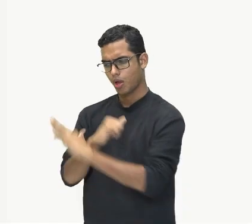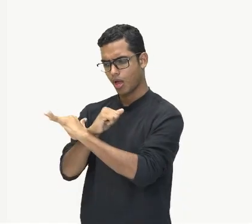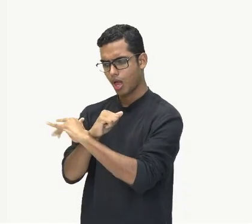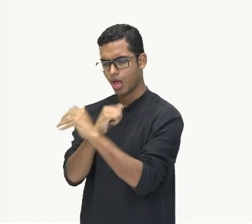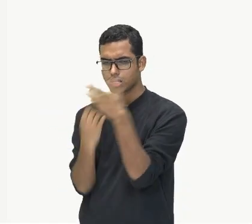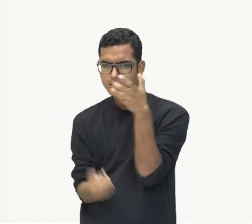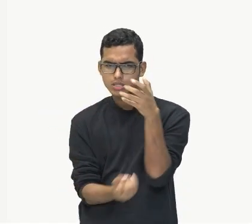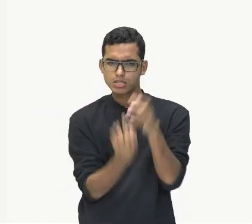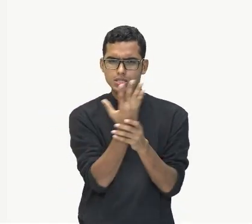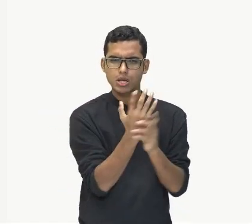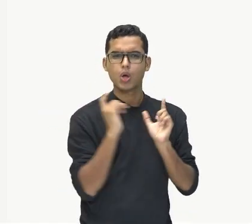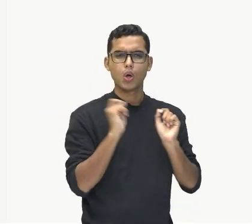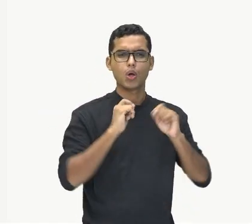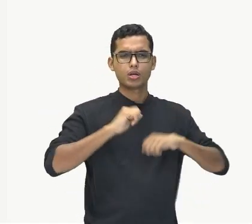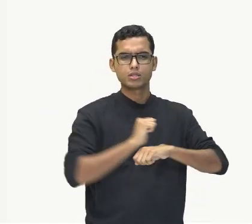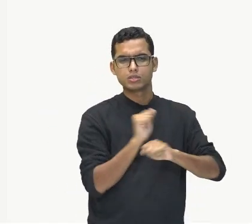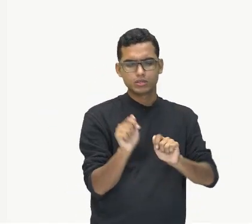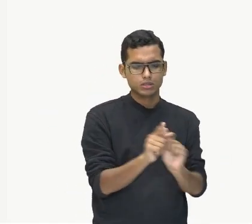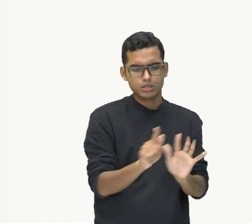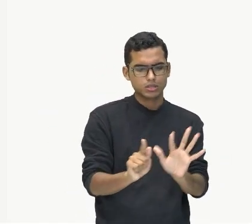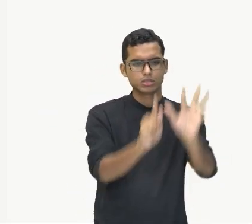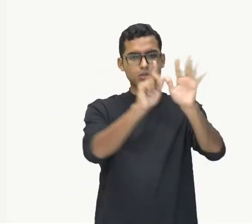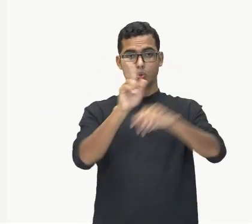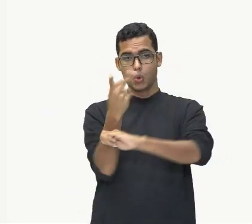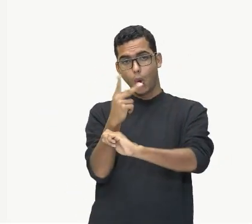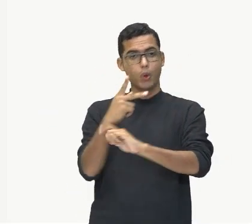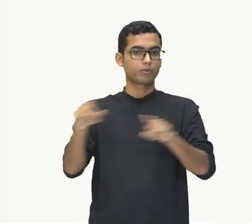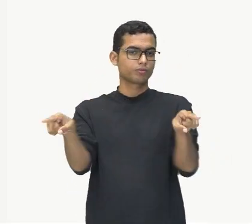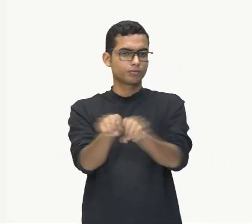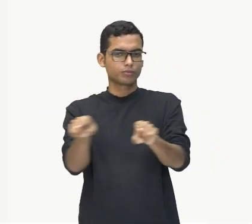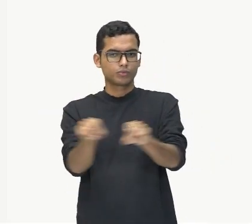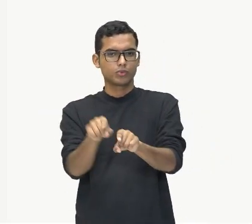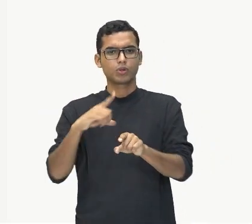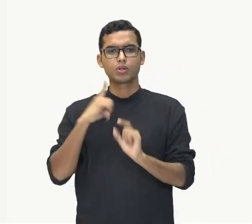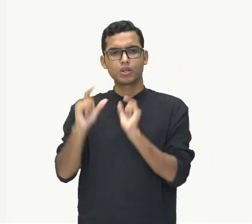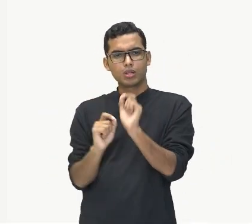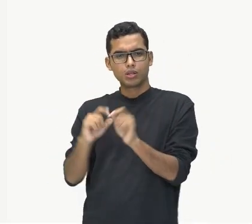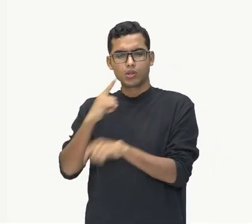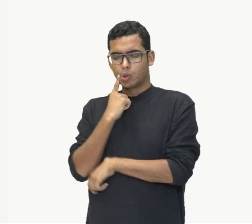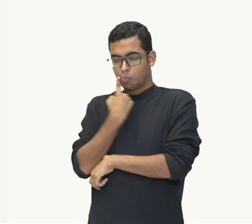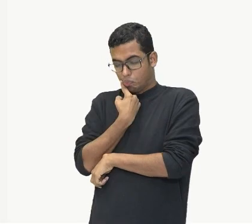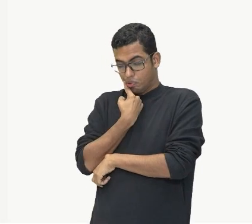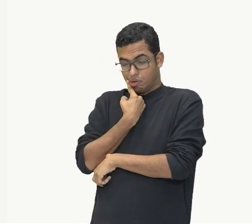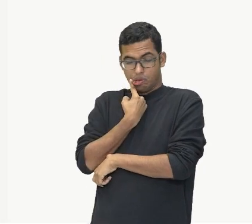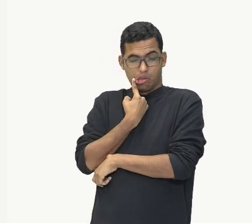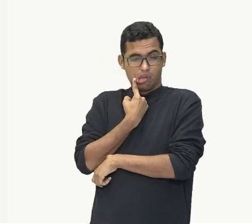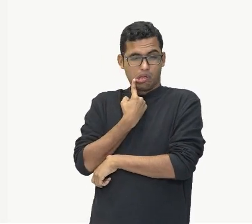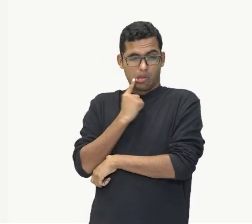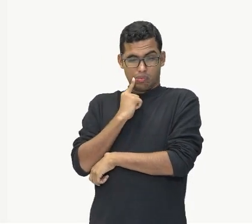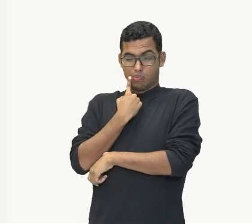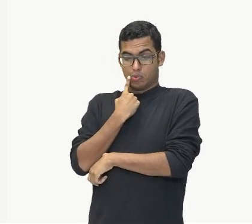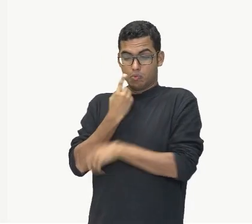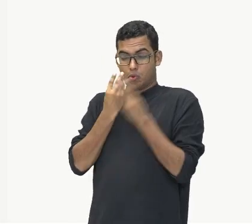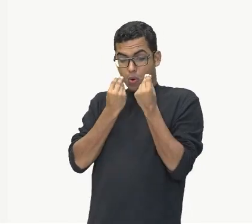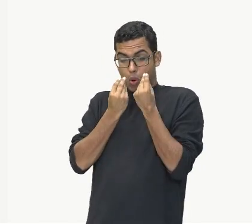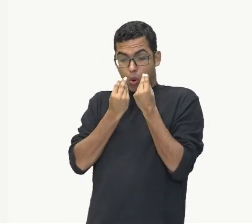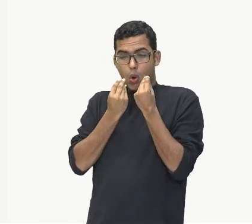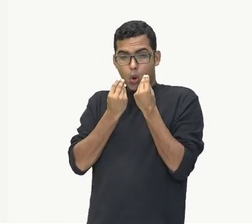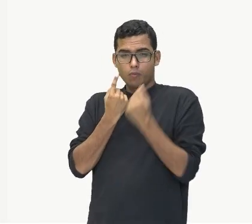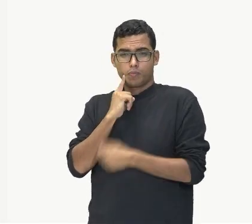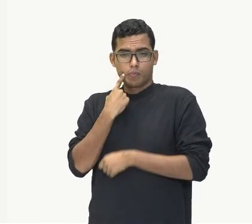produzir gás hidrogênio. Os ácidos têm sabor azedo e quero